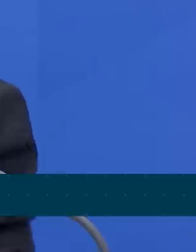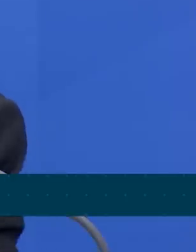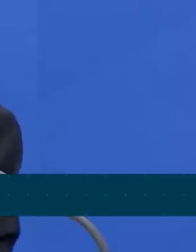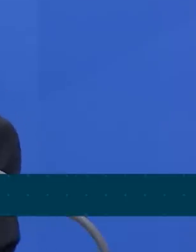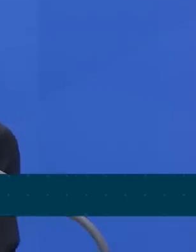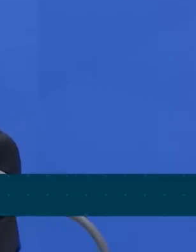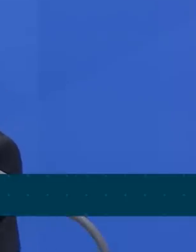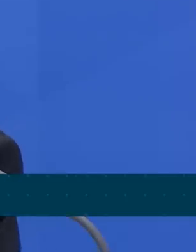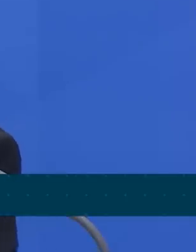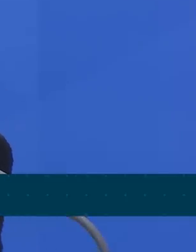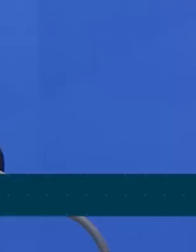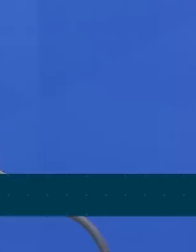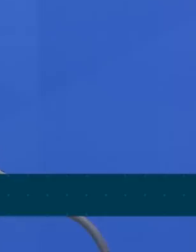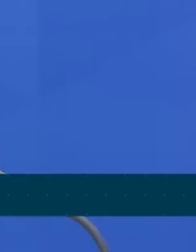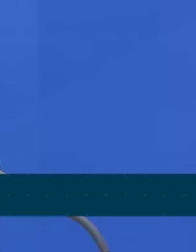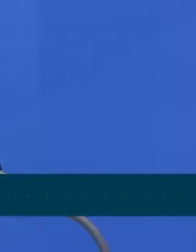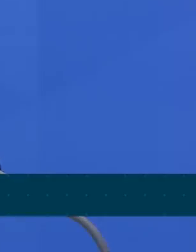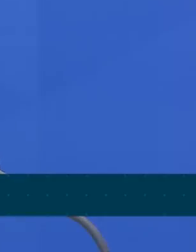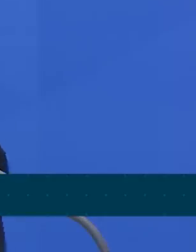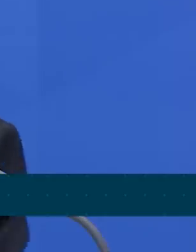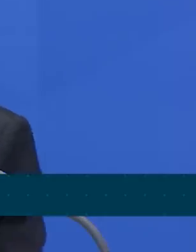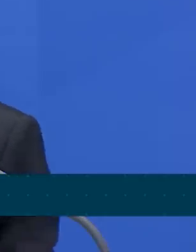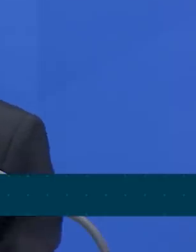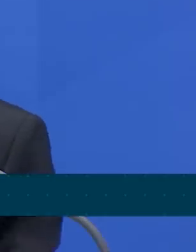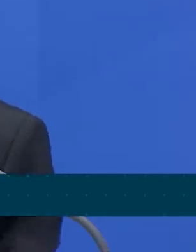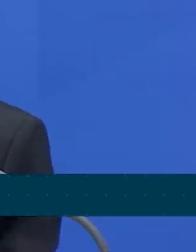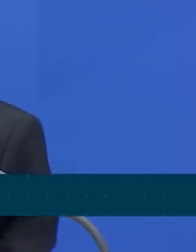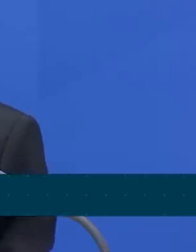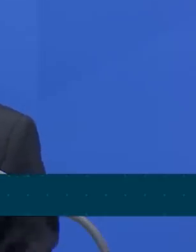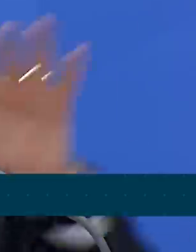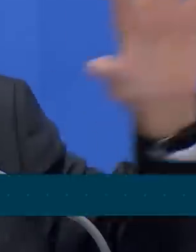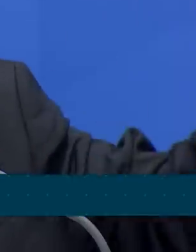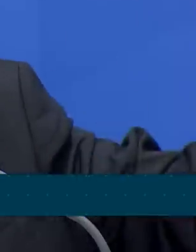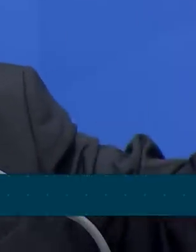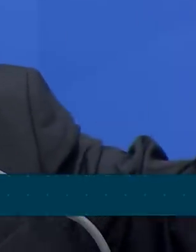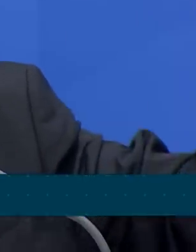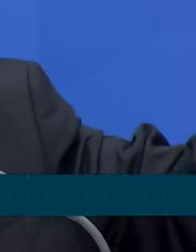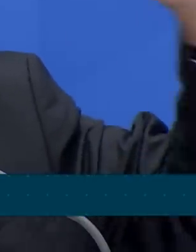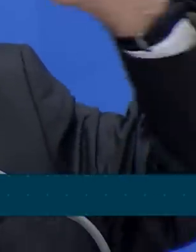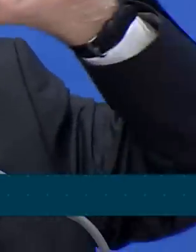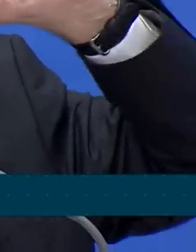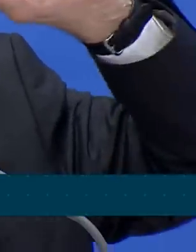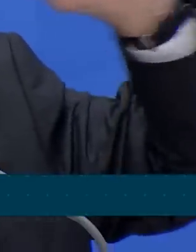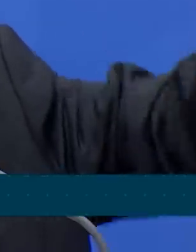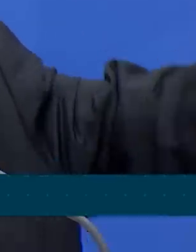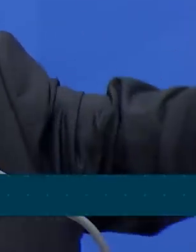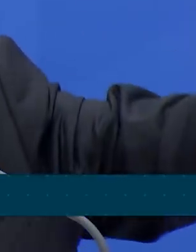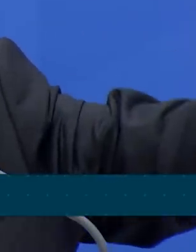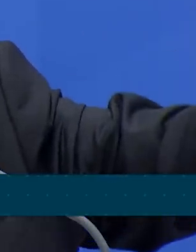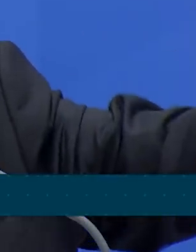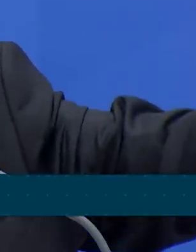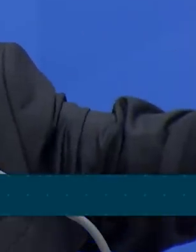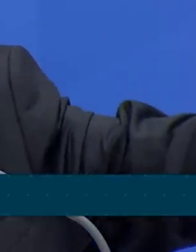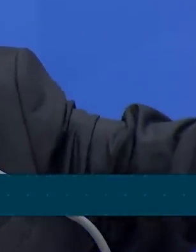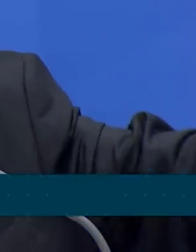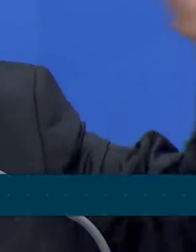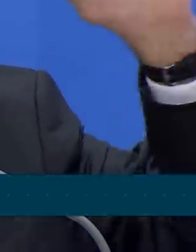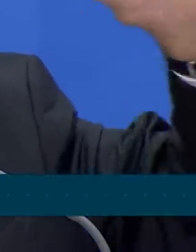é inchar a ela perde muito do seu valor então por isso que a amazônia ocidental